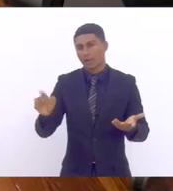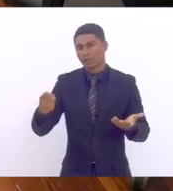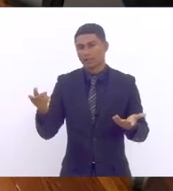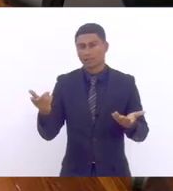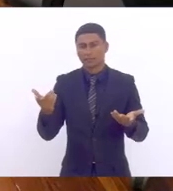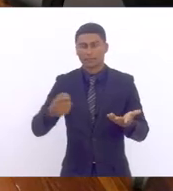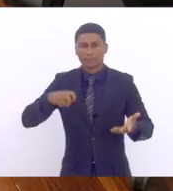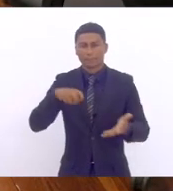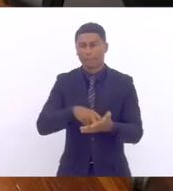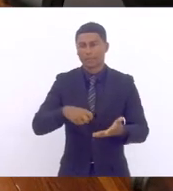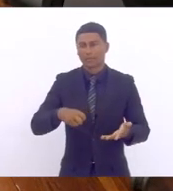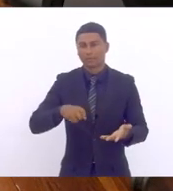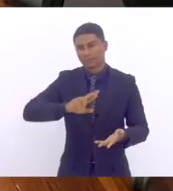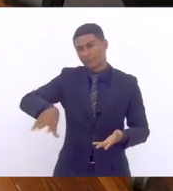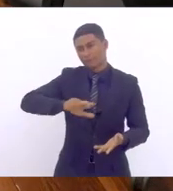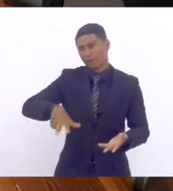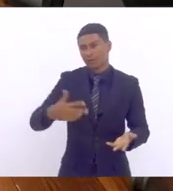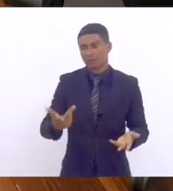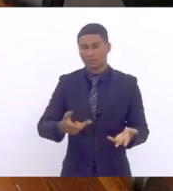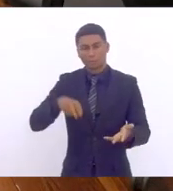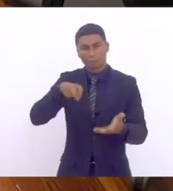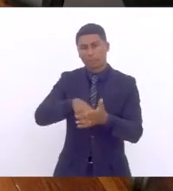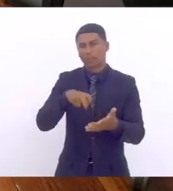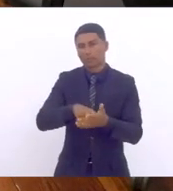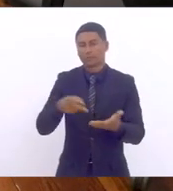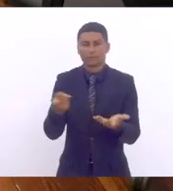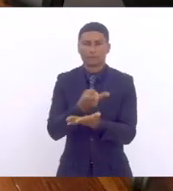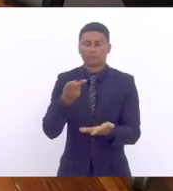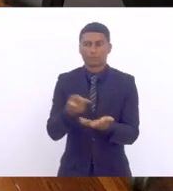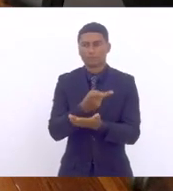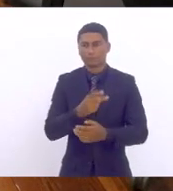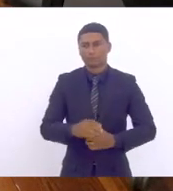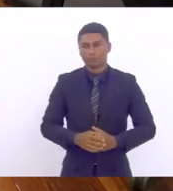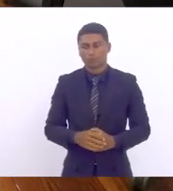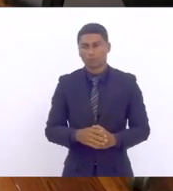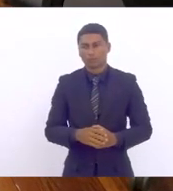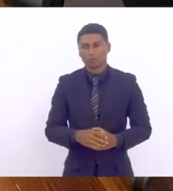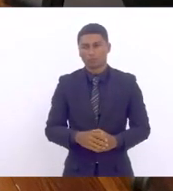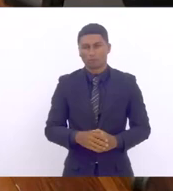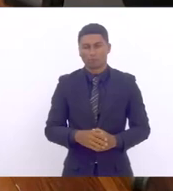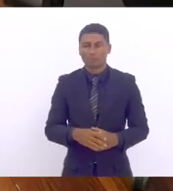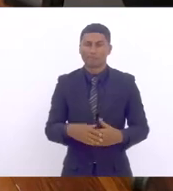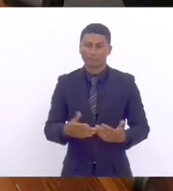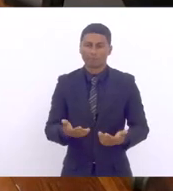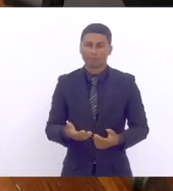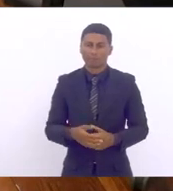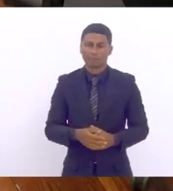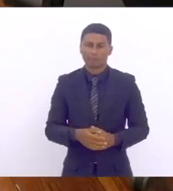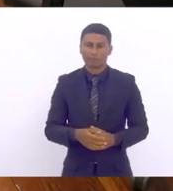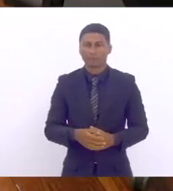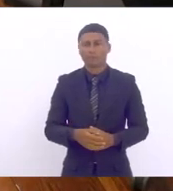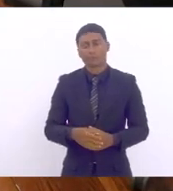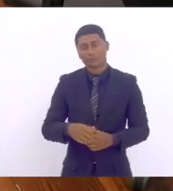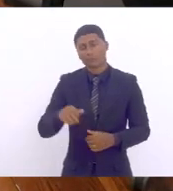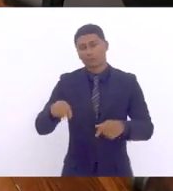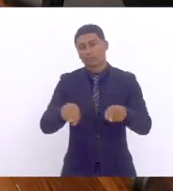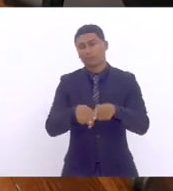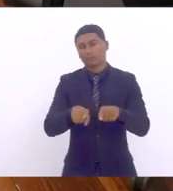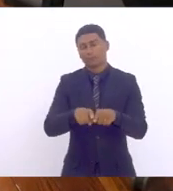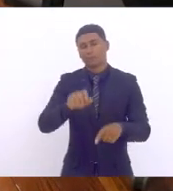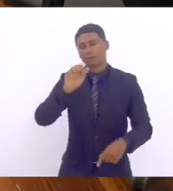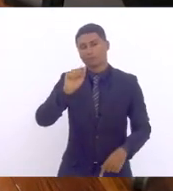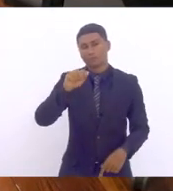pena injusta, imposta, né? E que sim, só pode dizer, a anistia e